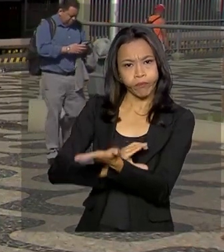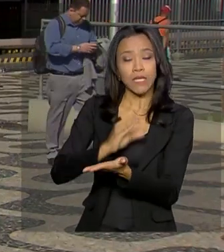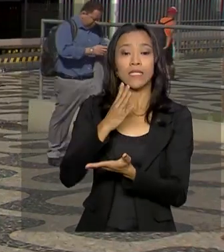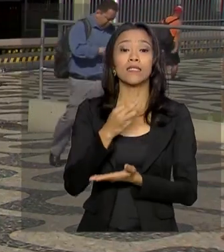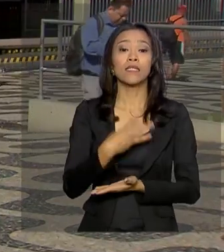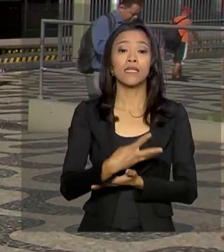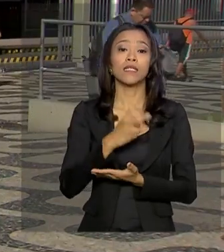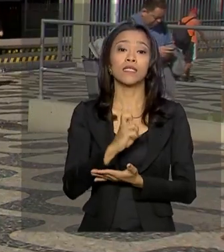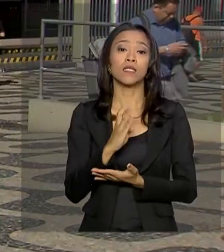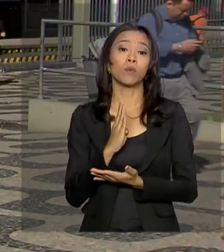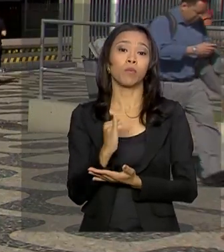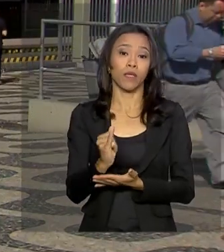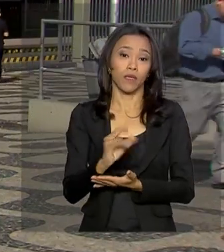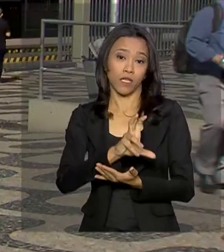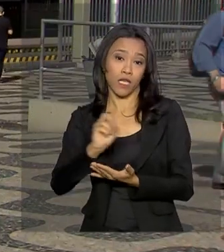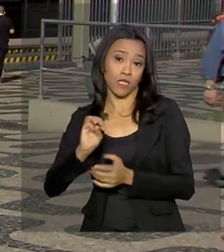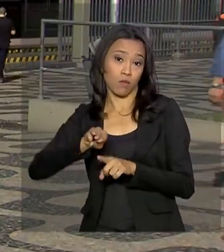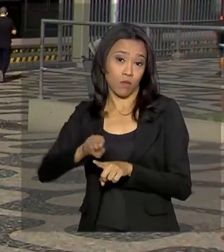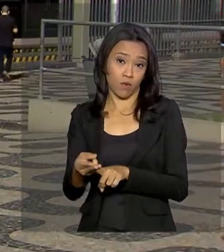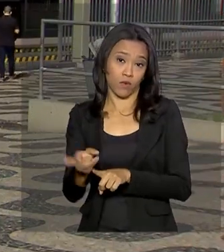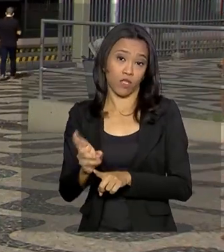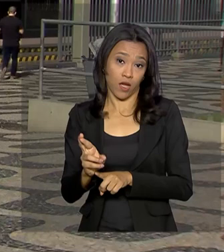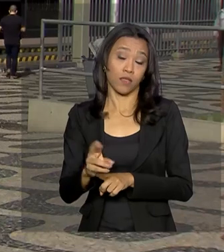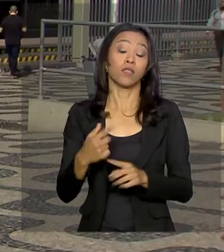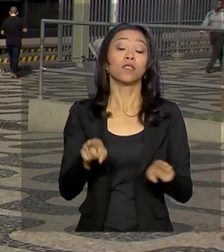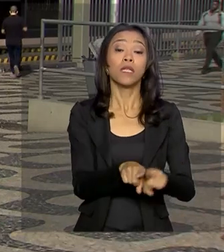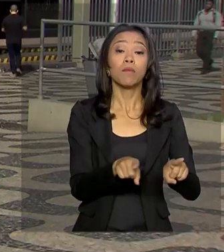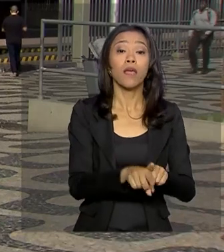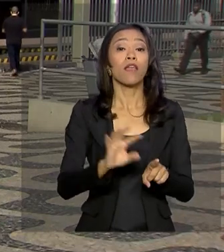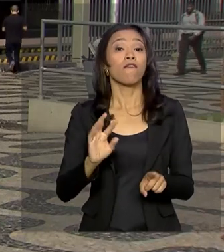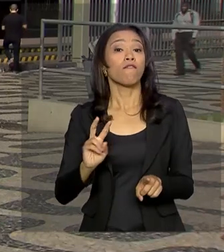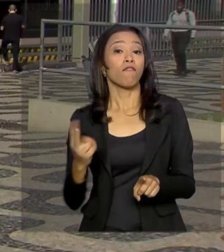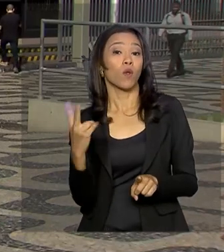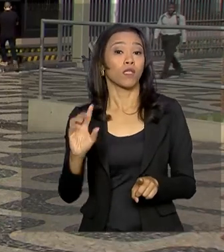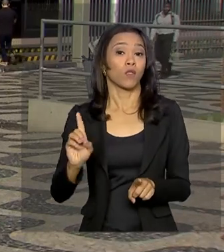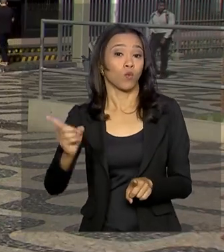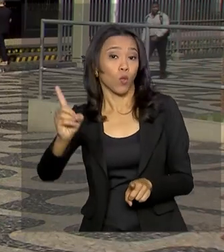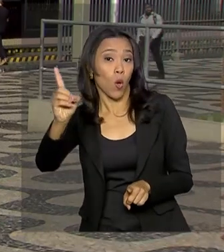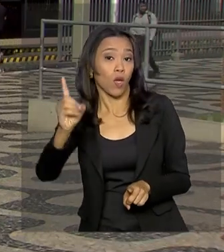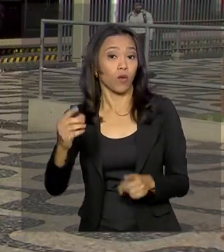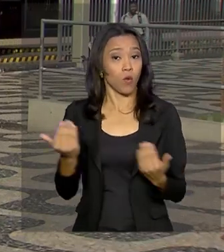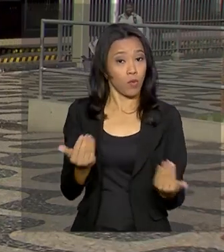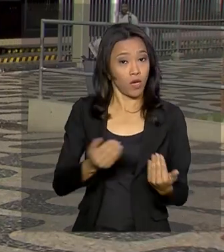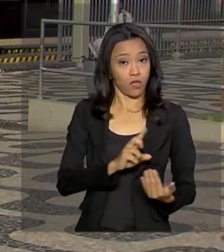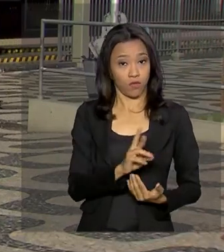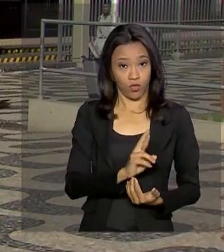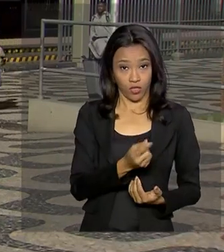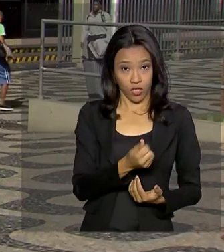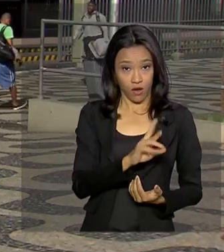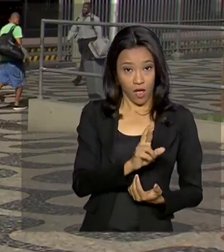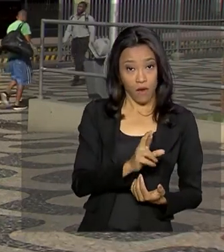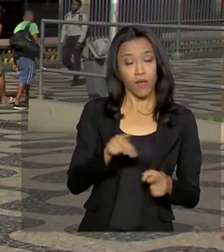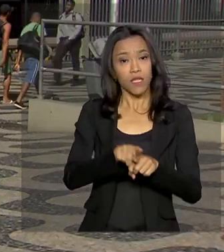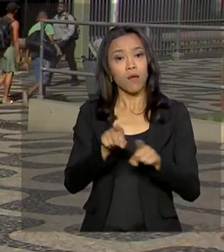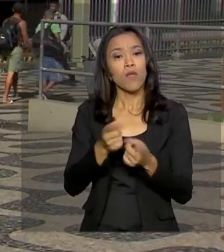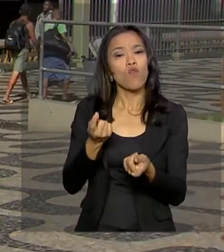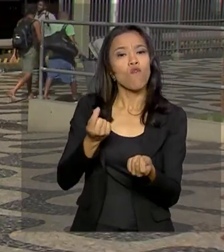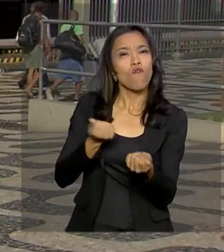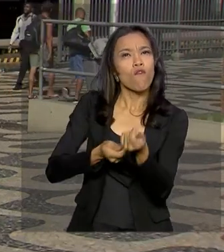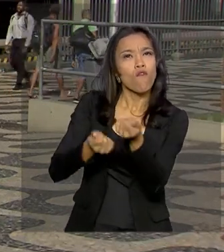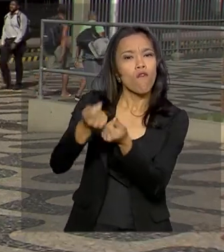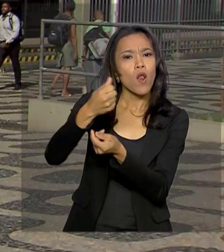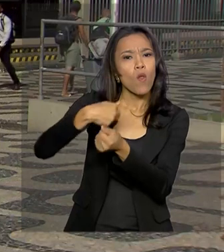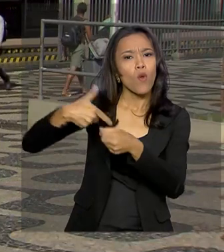bilhões e meio de reais. A valorização do dólar em relação ao real e o aumento das cotações internacionais do petróleo também